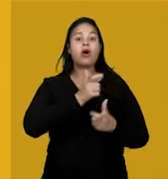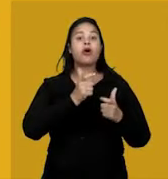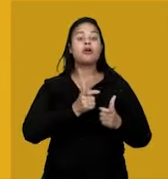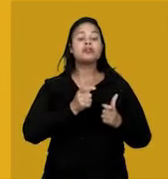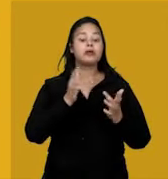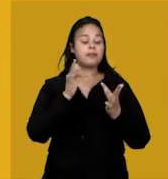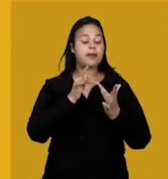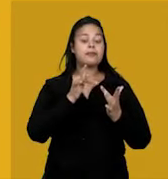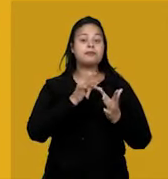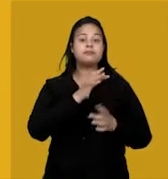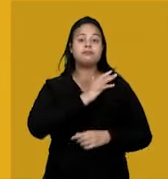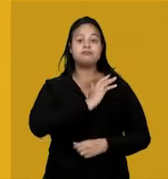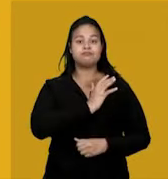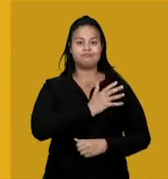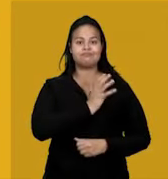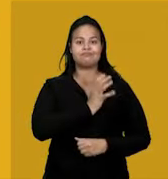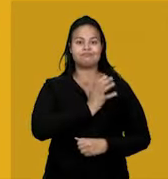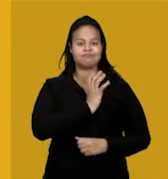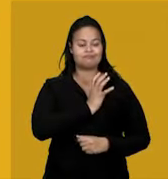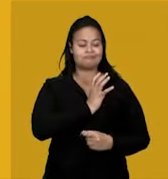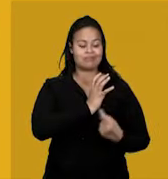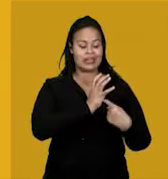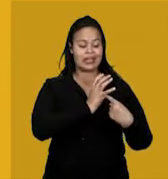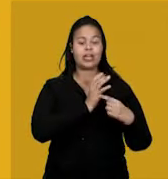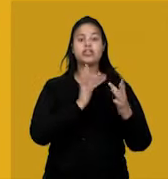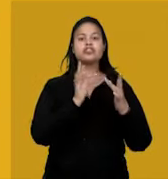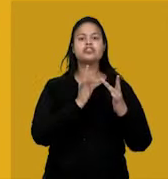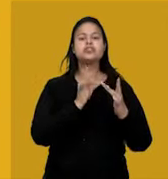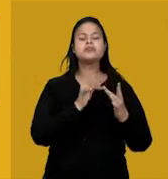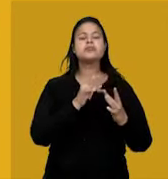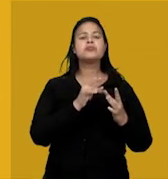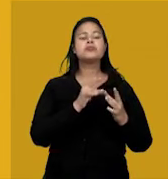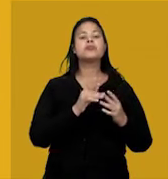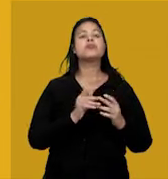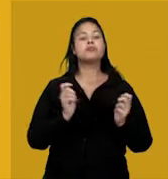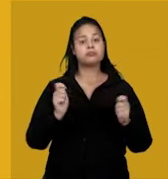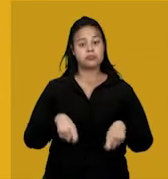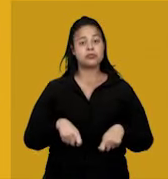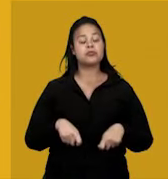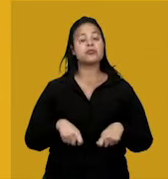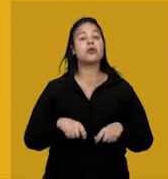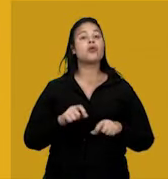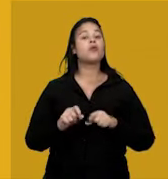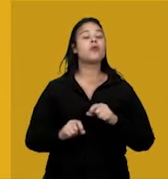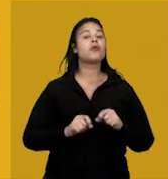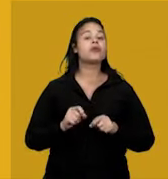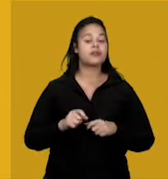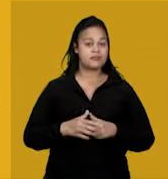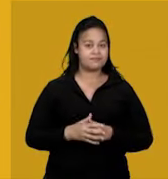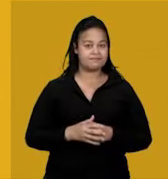coração. Esse tipo de tecido possui também movimentos